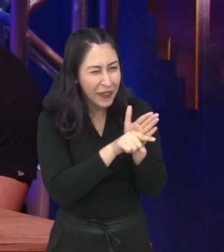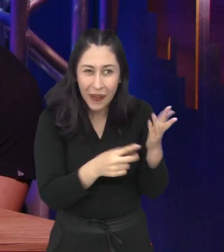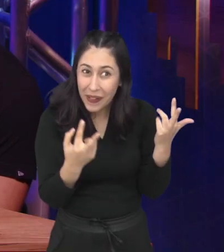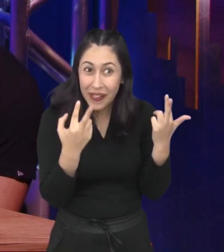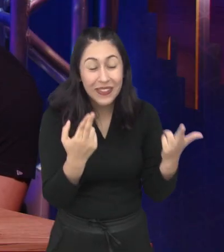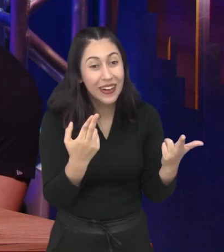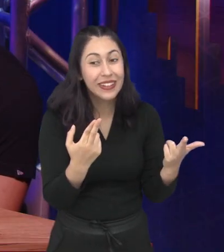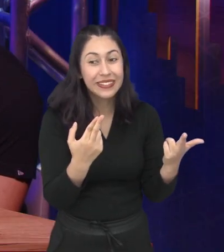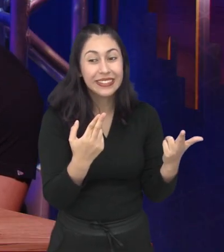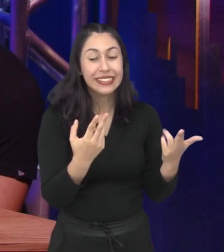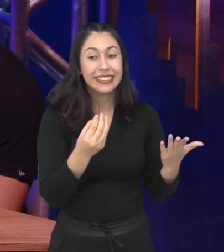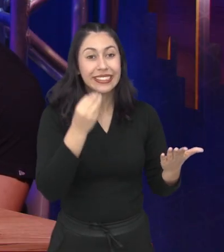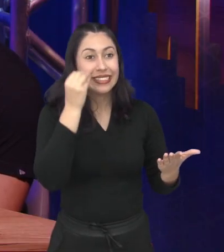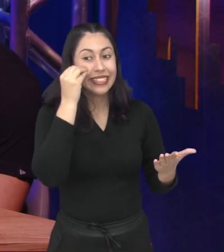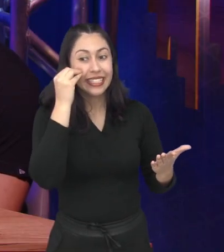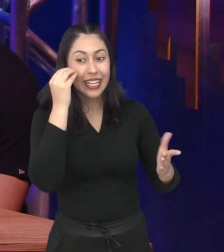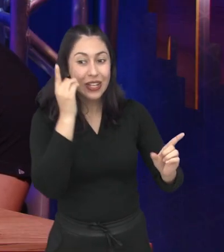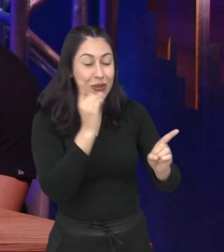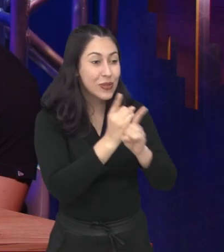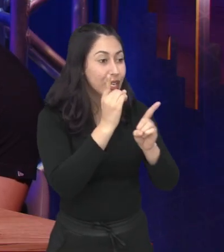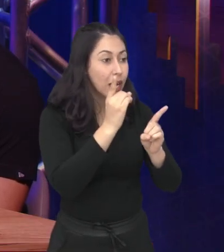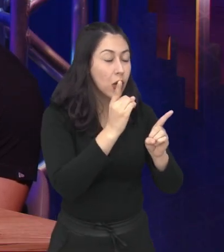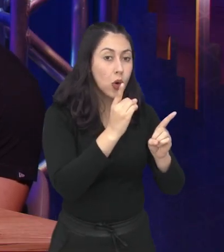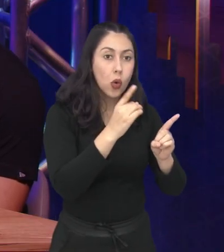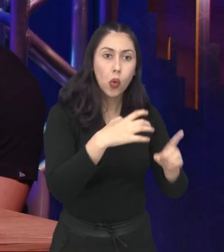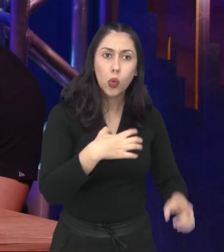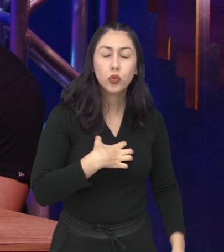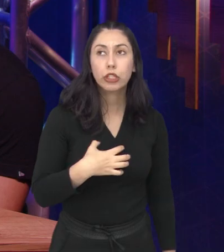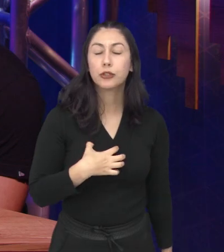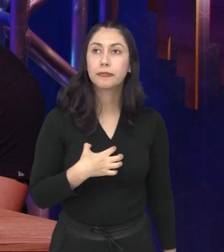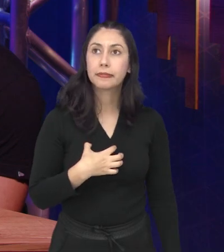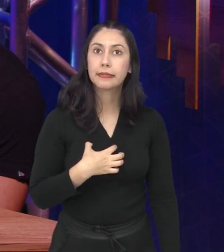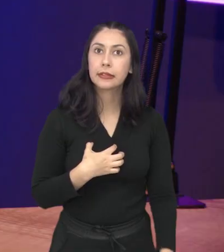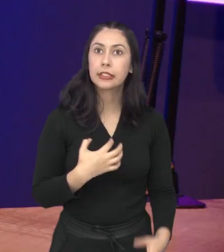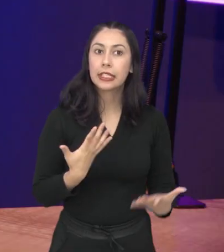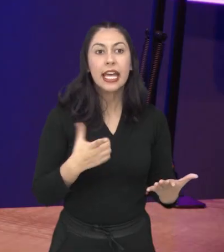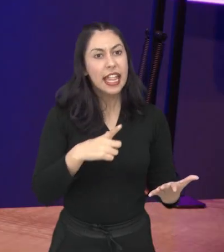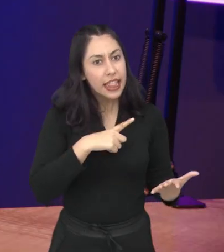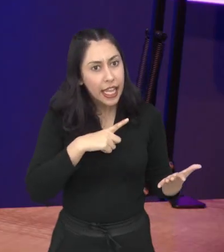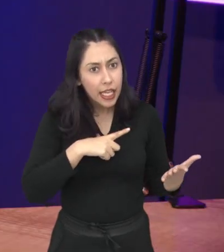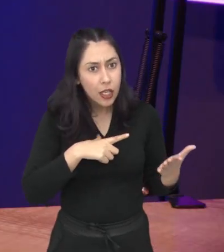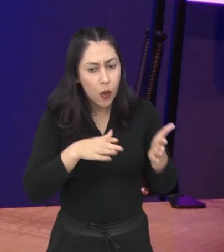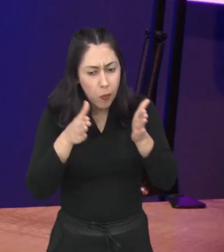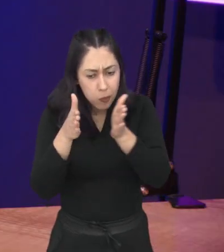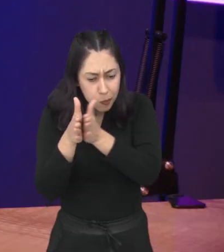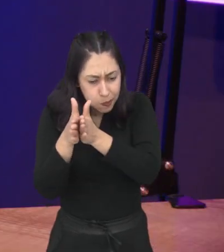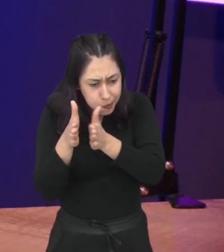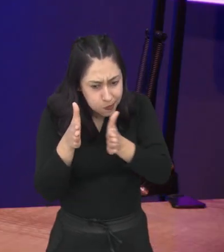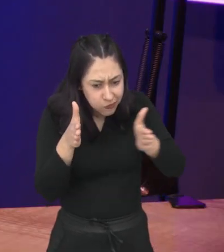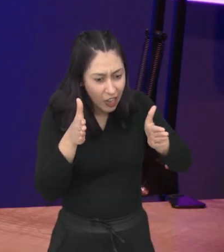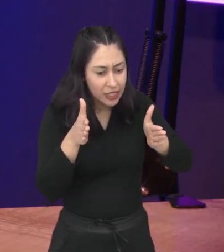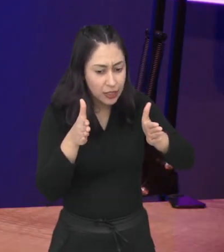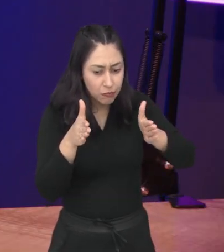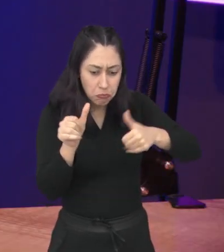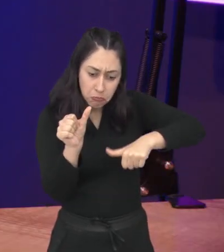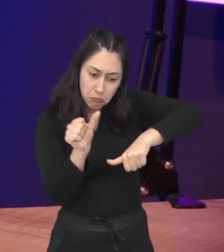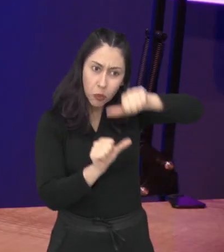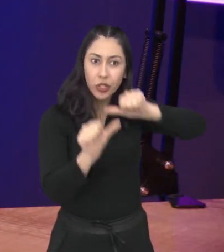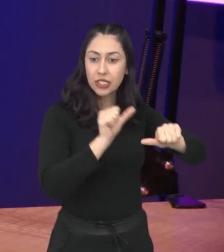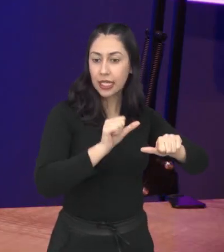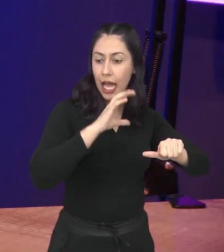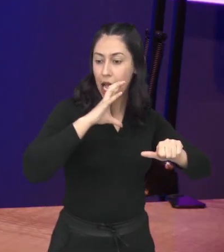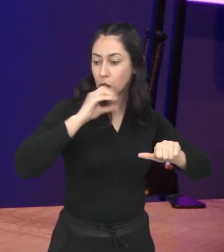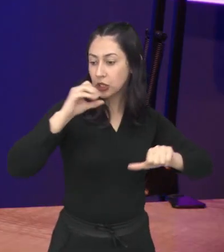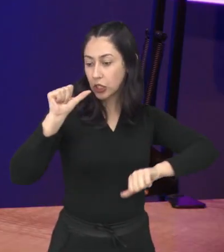de hoje, né, para saber, tentar achar um caminho de... Existe, então, uma fase, né, essa transição